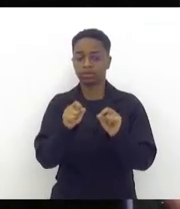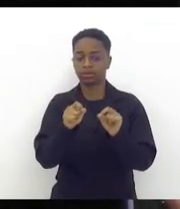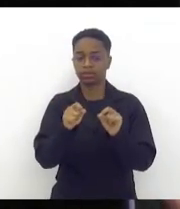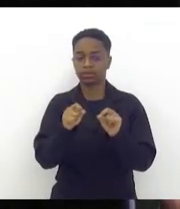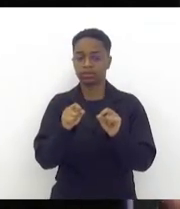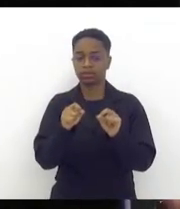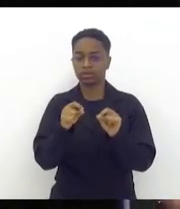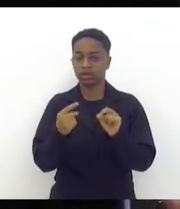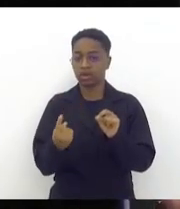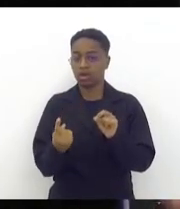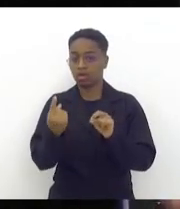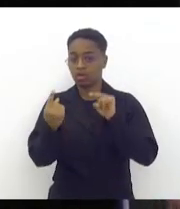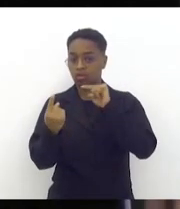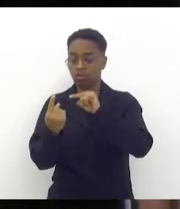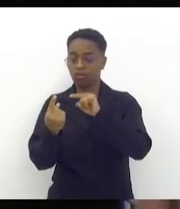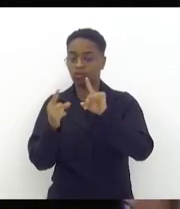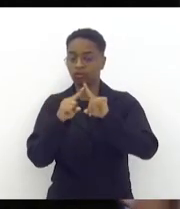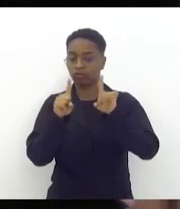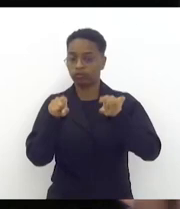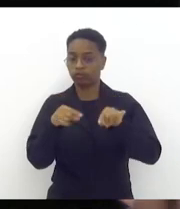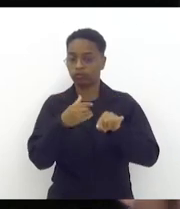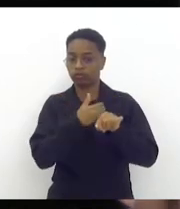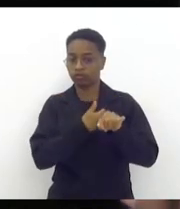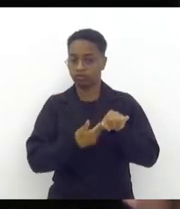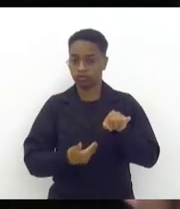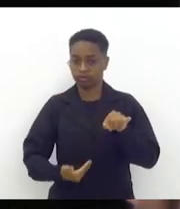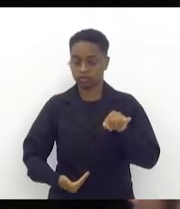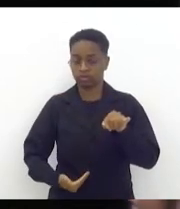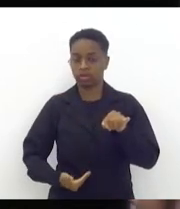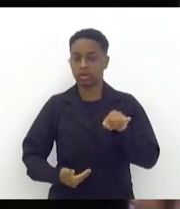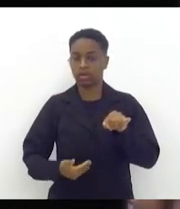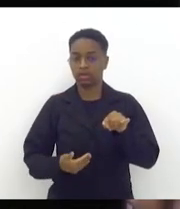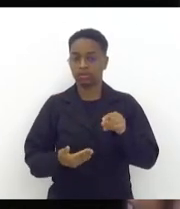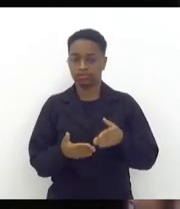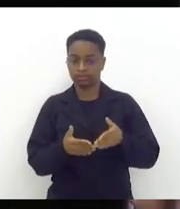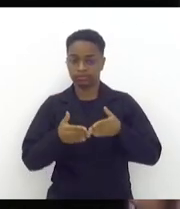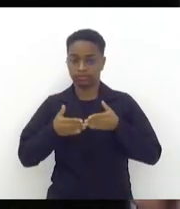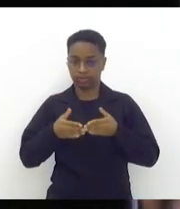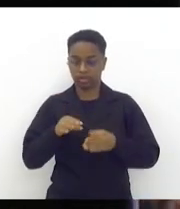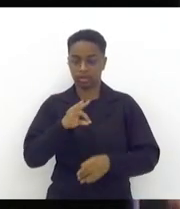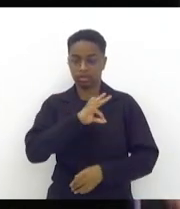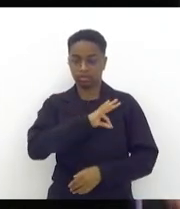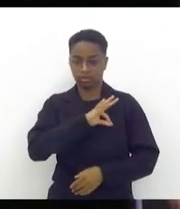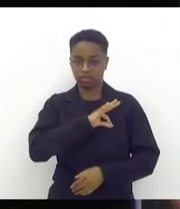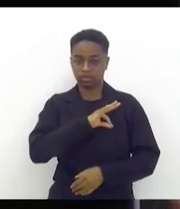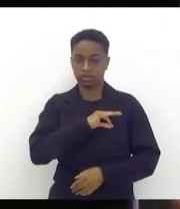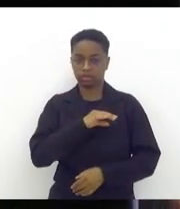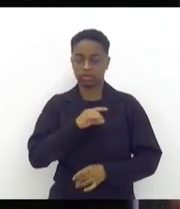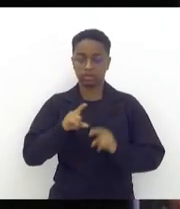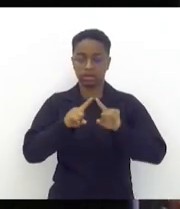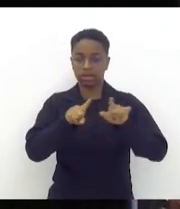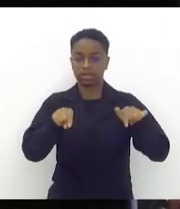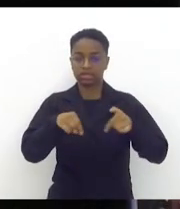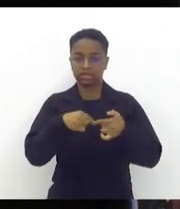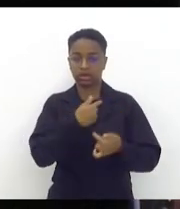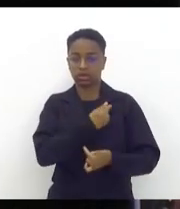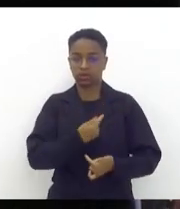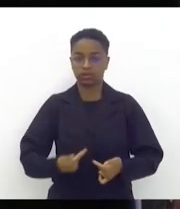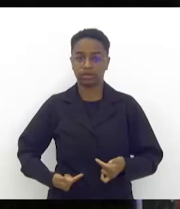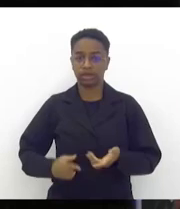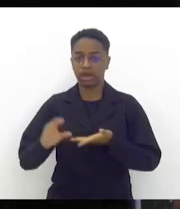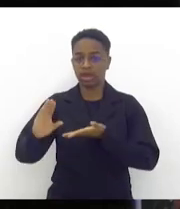determinado servidor que está fora da Polícia Civil, no gabinete do governador, que recebeu em torno